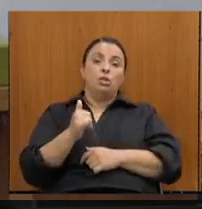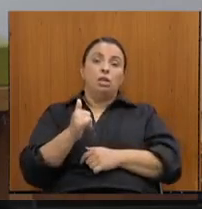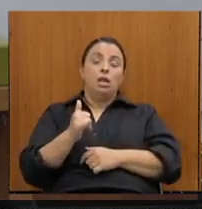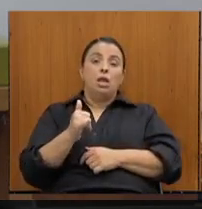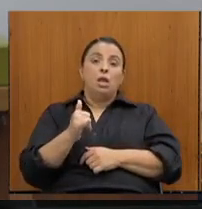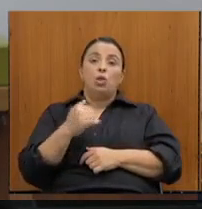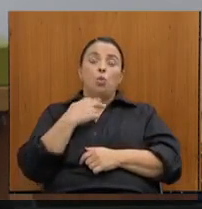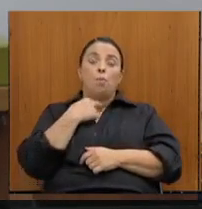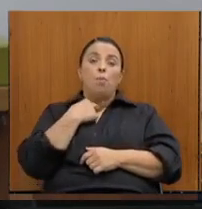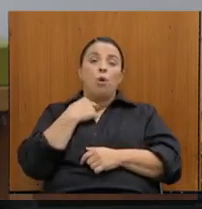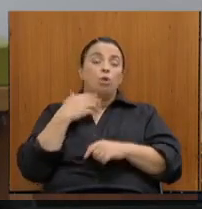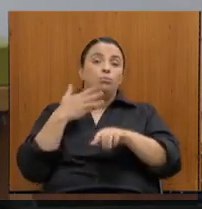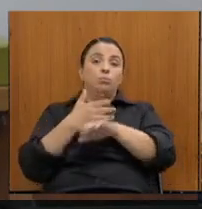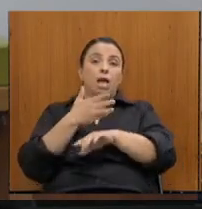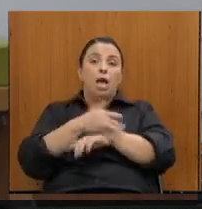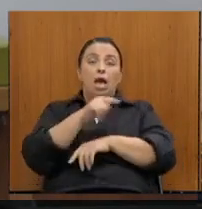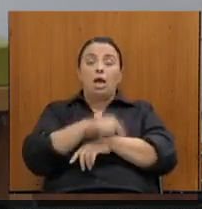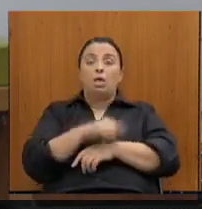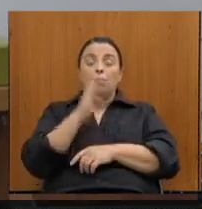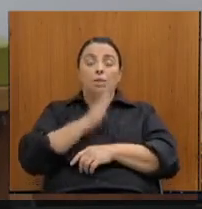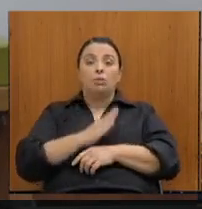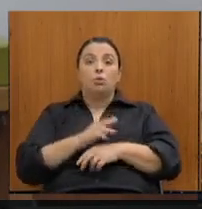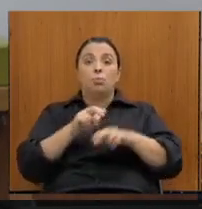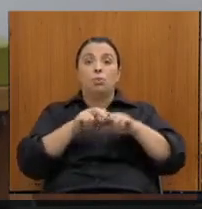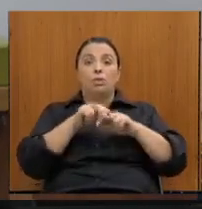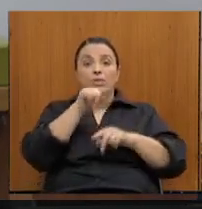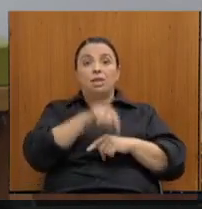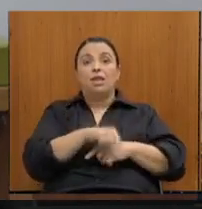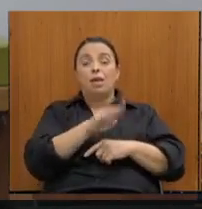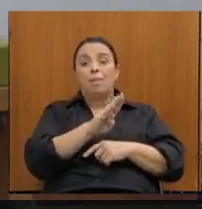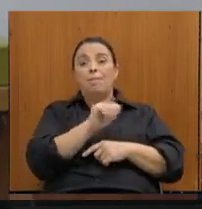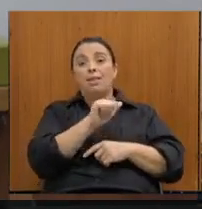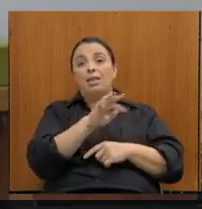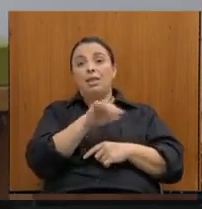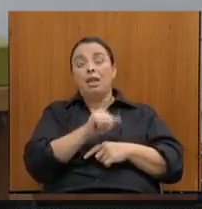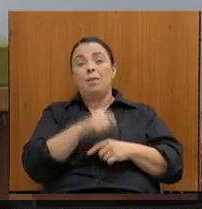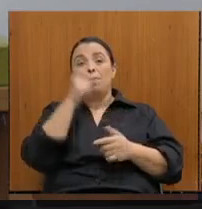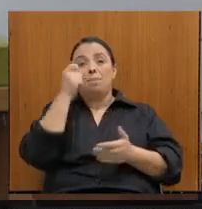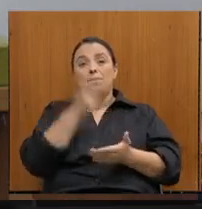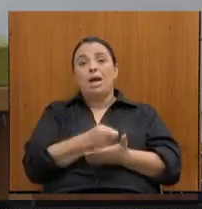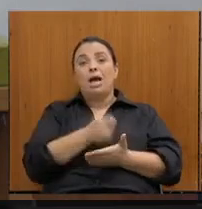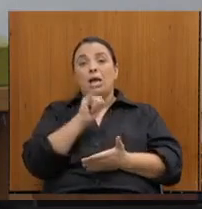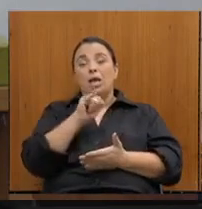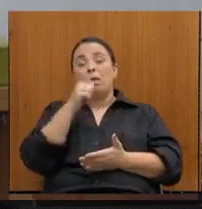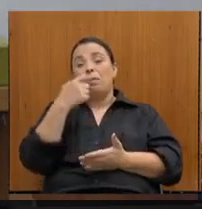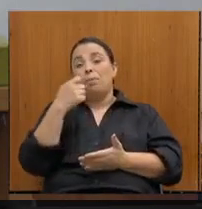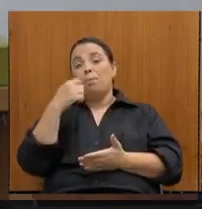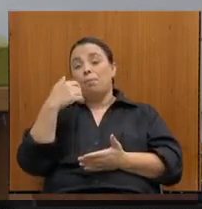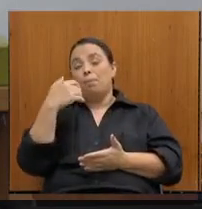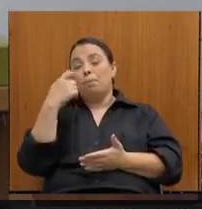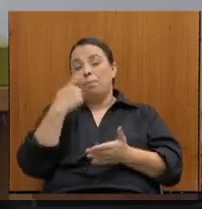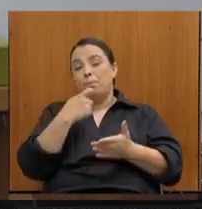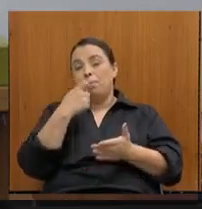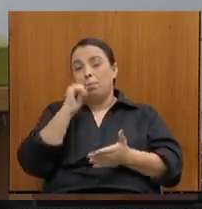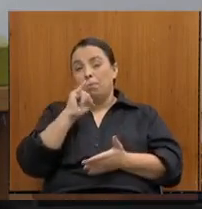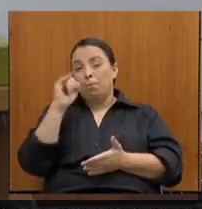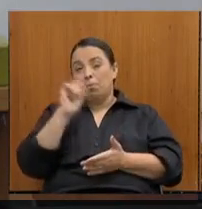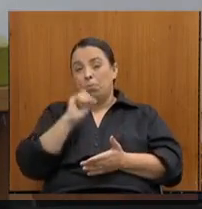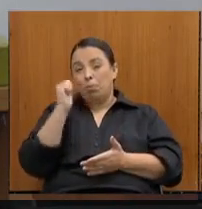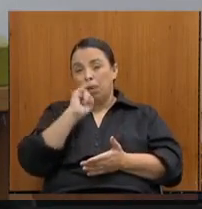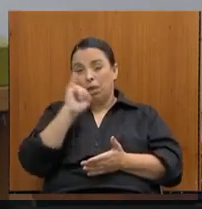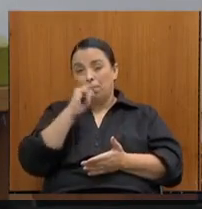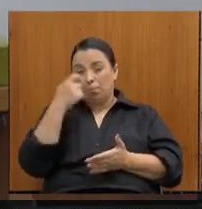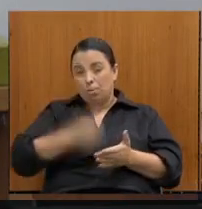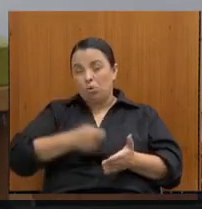de imposto e o mundo inteiro Já desenvolve uma coisa que o Brasil é está parado e isso pode acontecer com